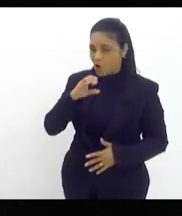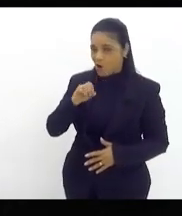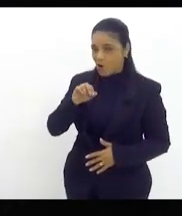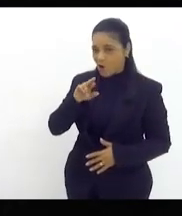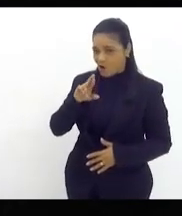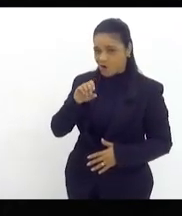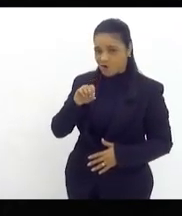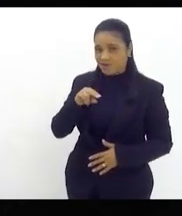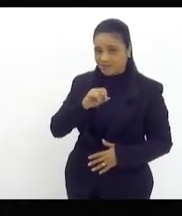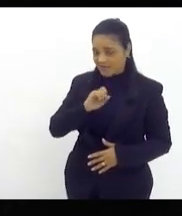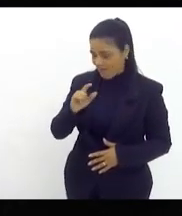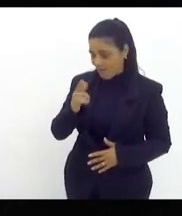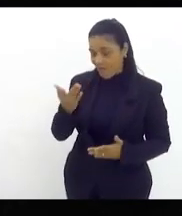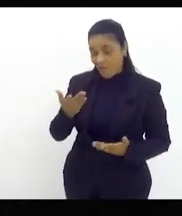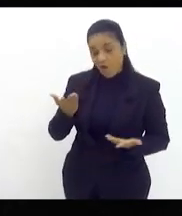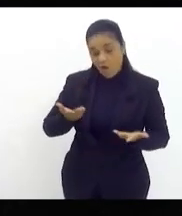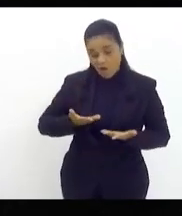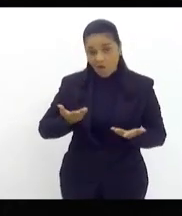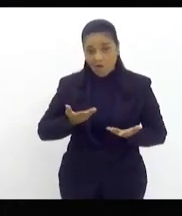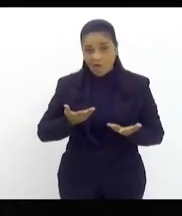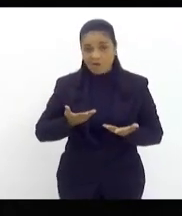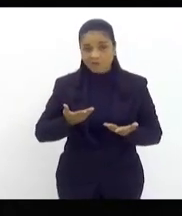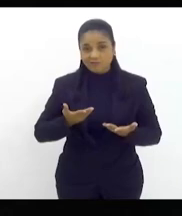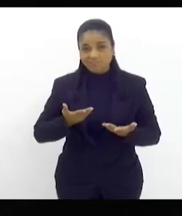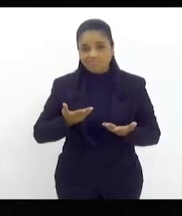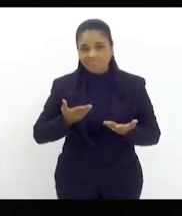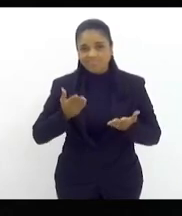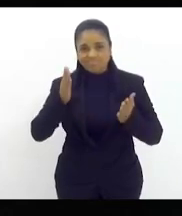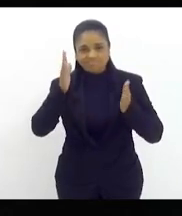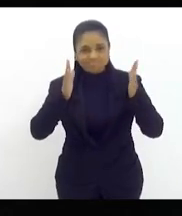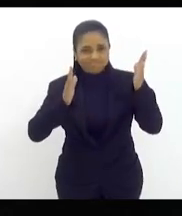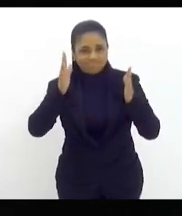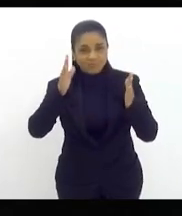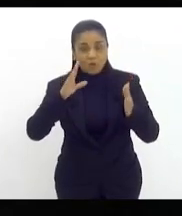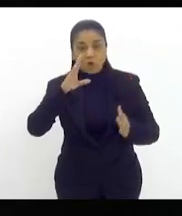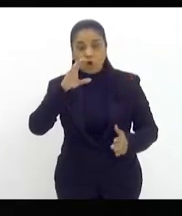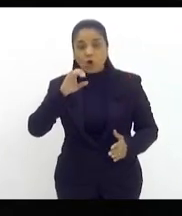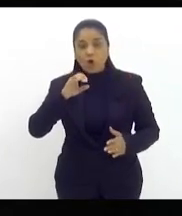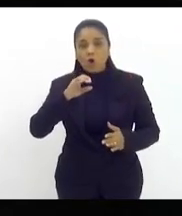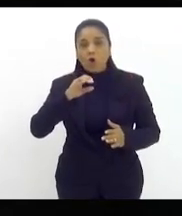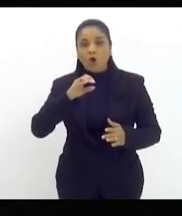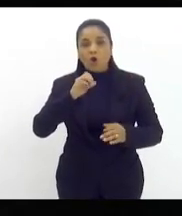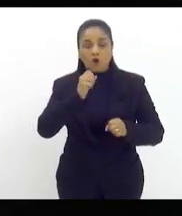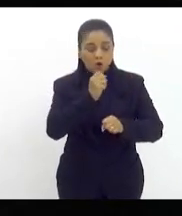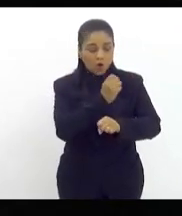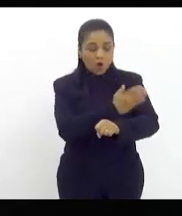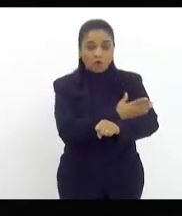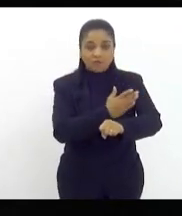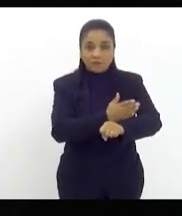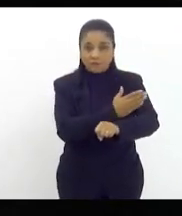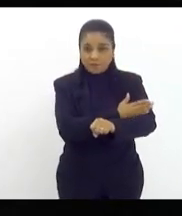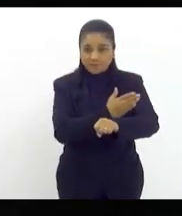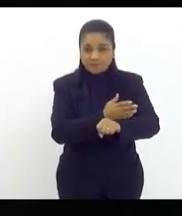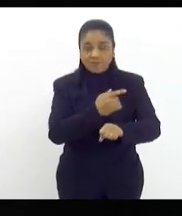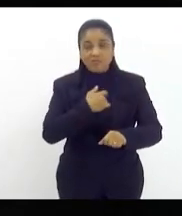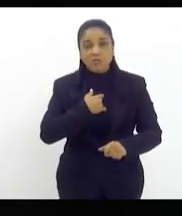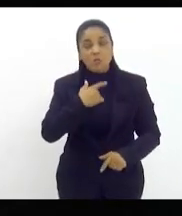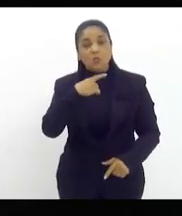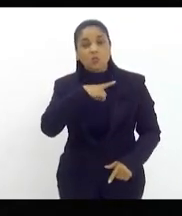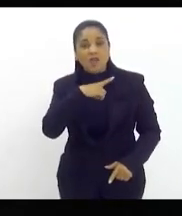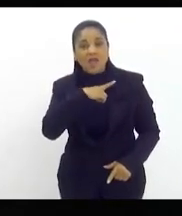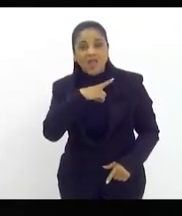hoje contemporâneo de que eu ainda tenho alguma sanidade